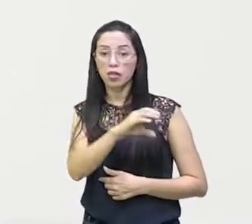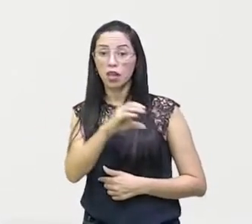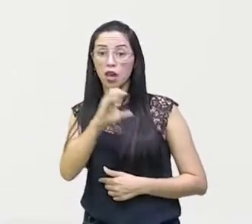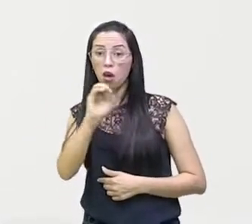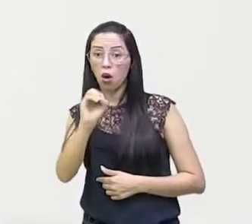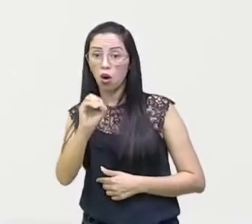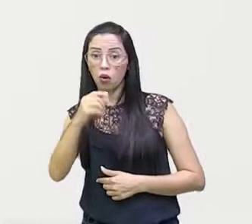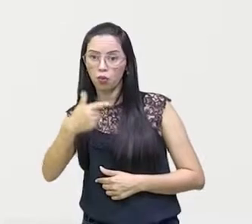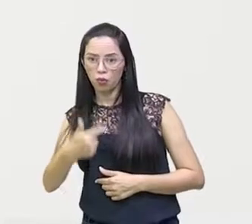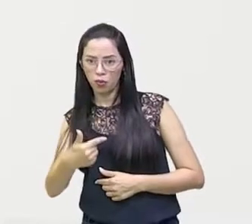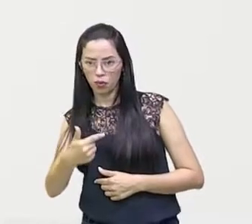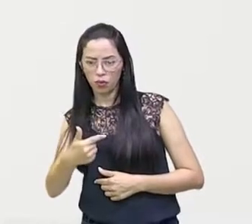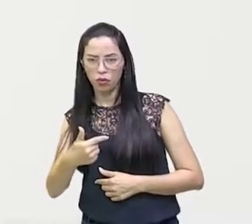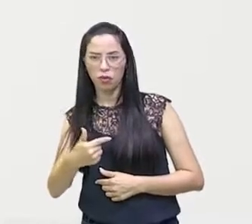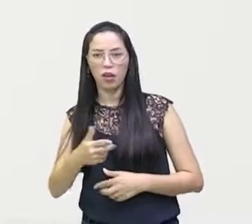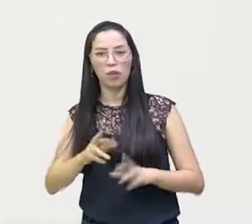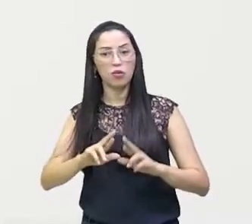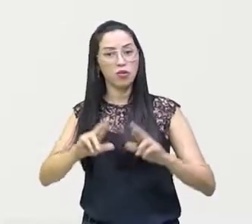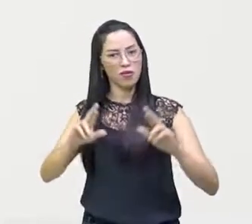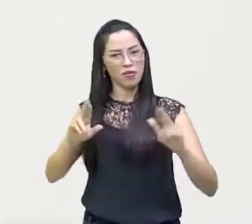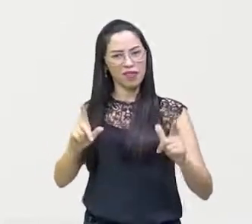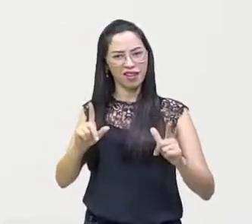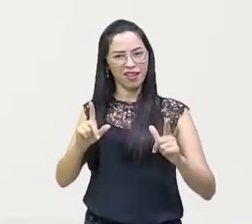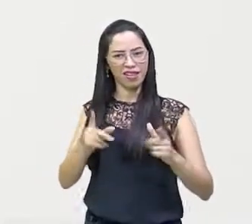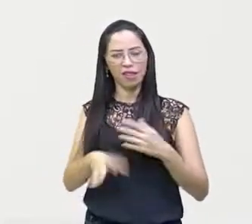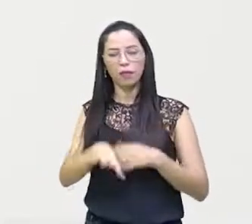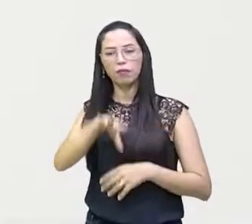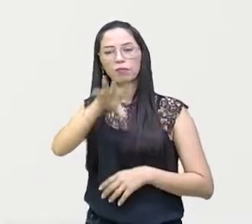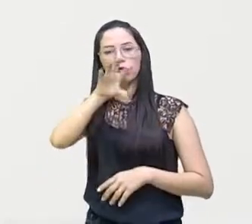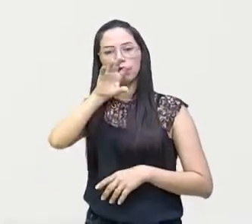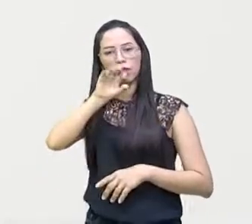no coração, aqui, ó.